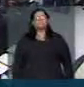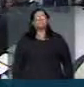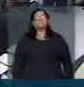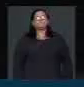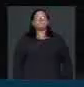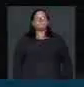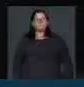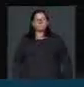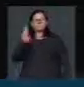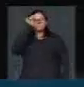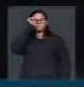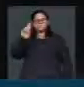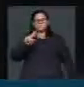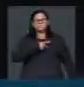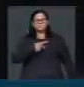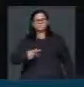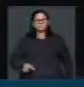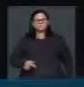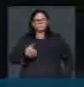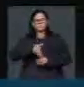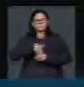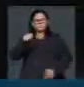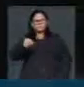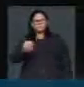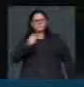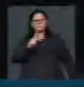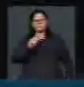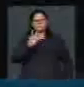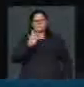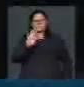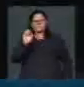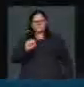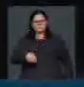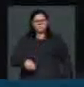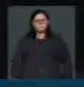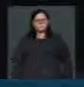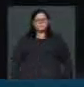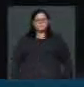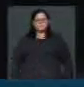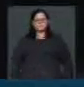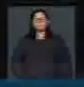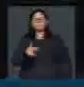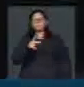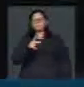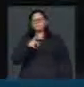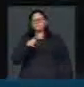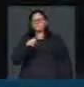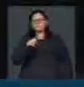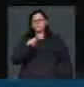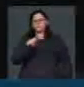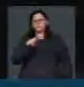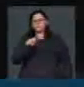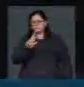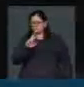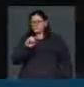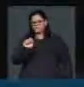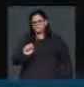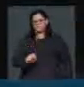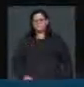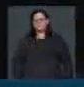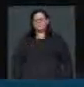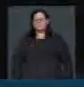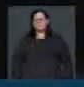Sr. Presidente, o PTB vota sim, como vota o PROS, como